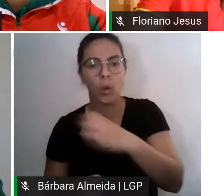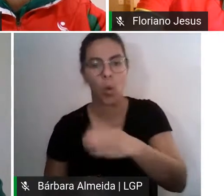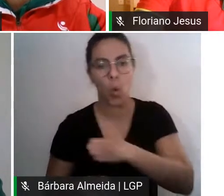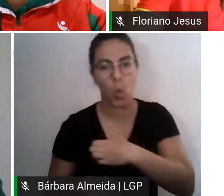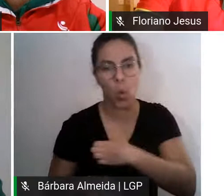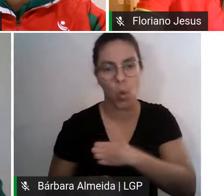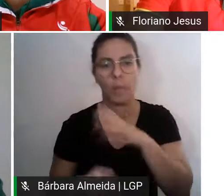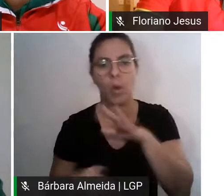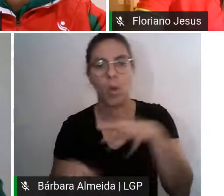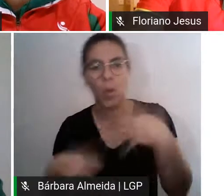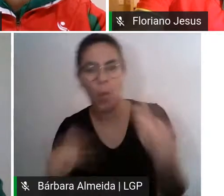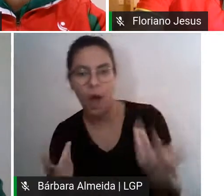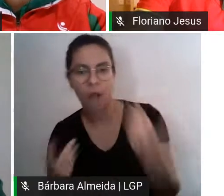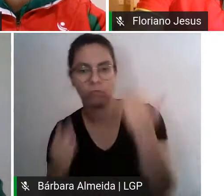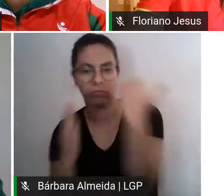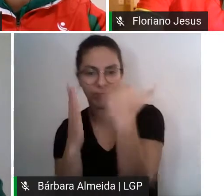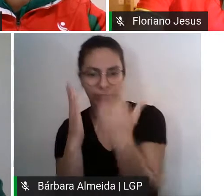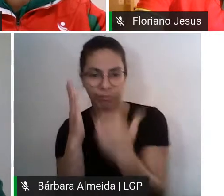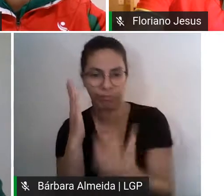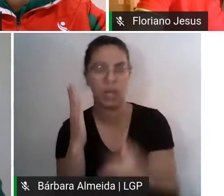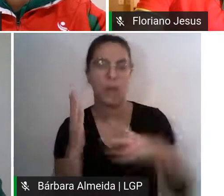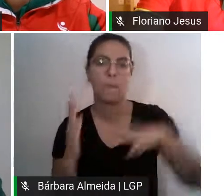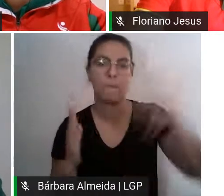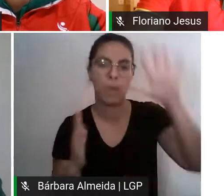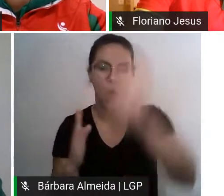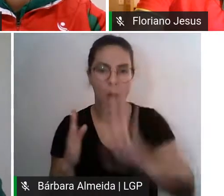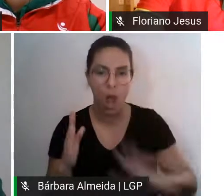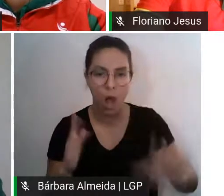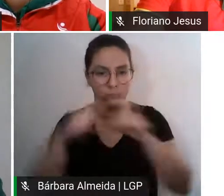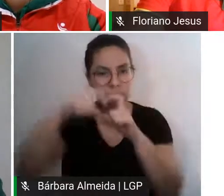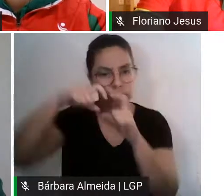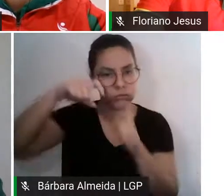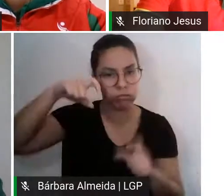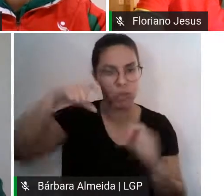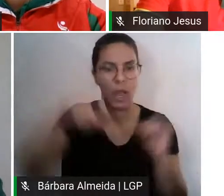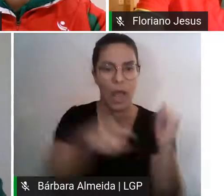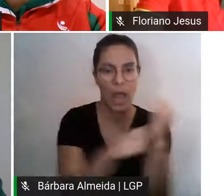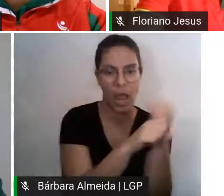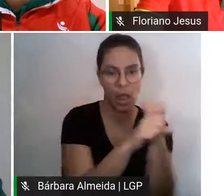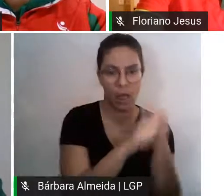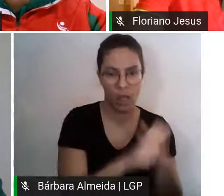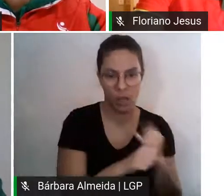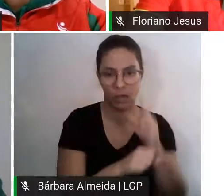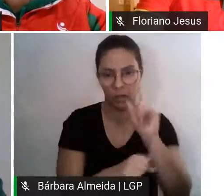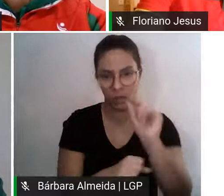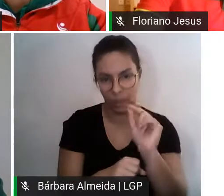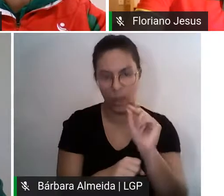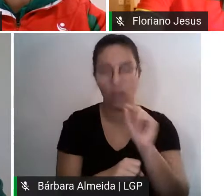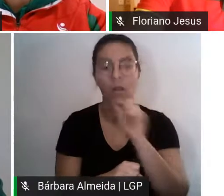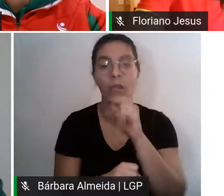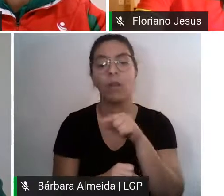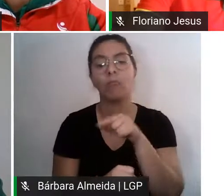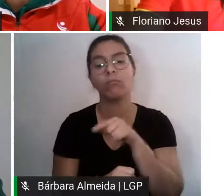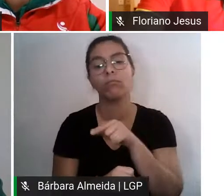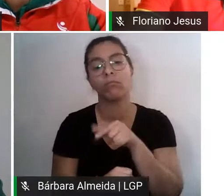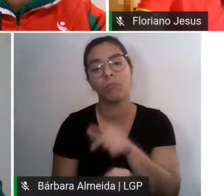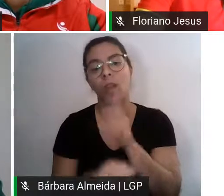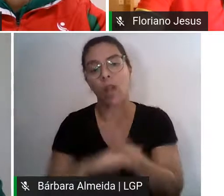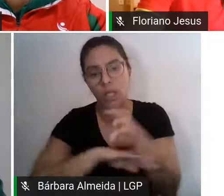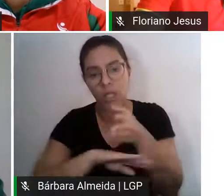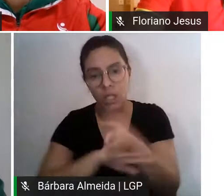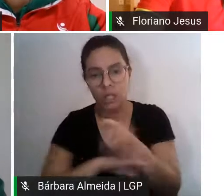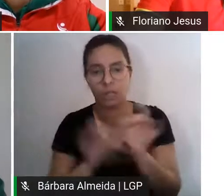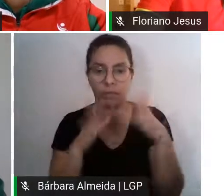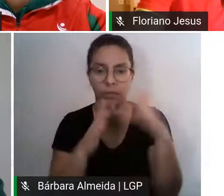praticar, todo o país e ilhas, cada uma das modalidades. Portanto, é só aceder a paralímpicos.pt no